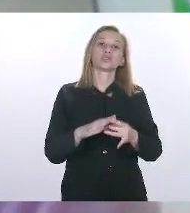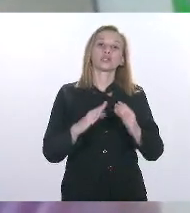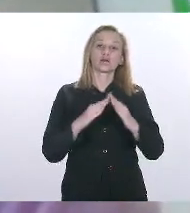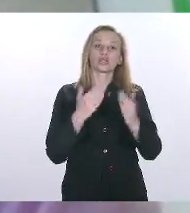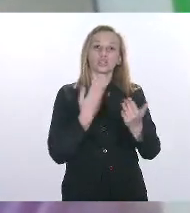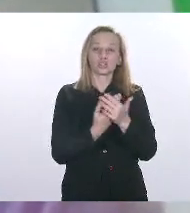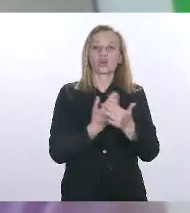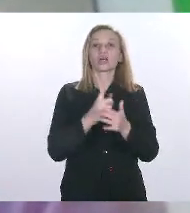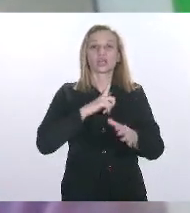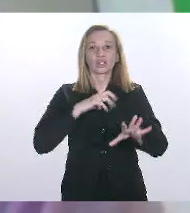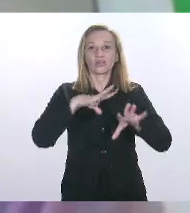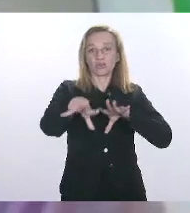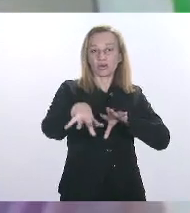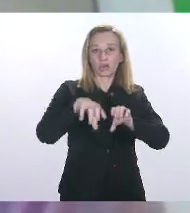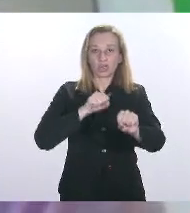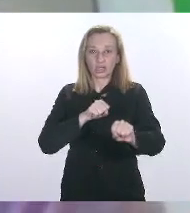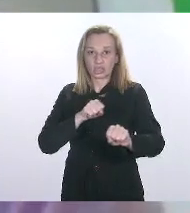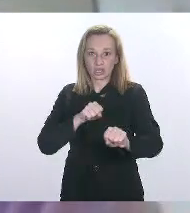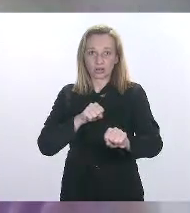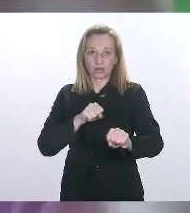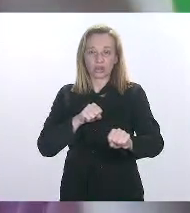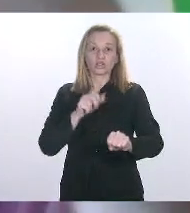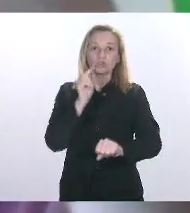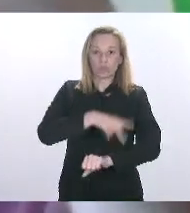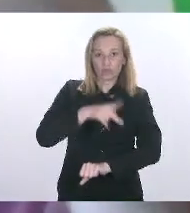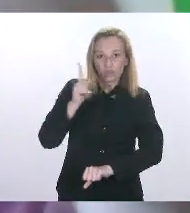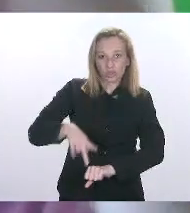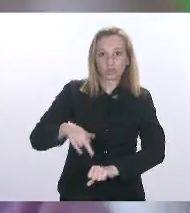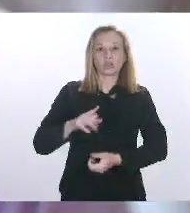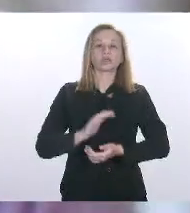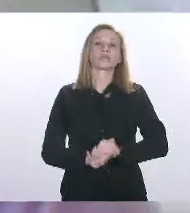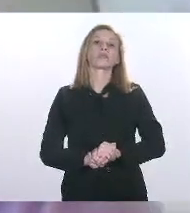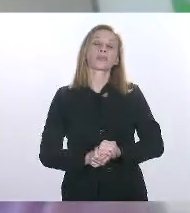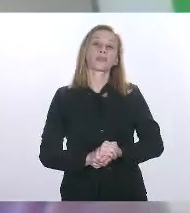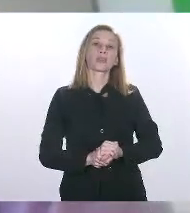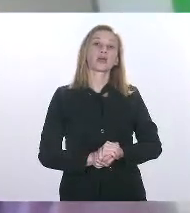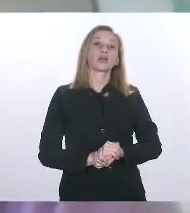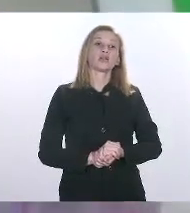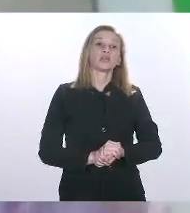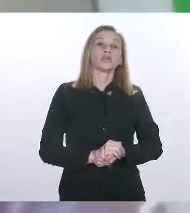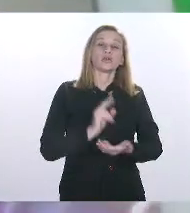de professores, aos cursos normais, aos colégios de aplicação. Então, de qualquer